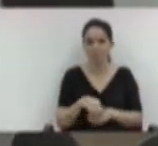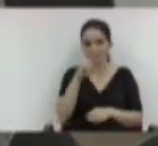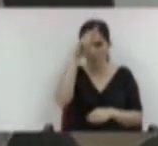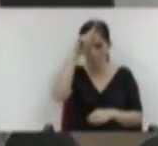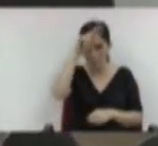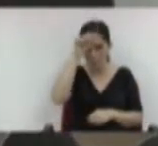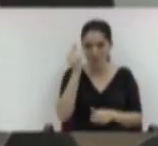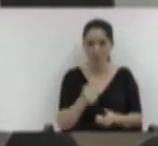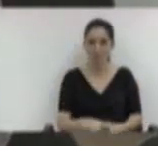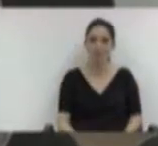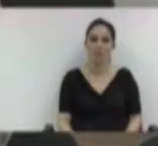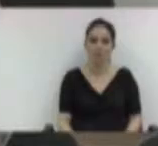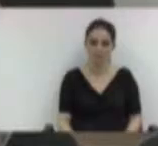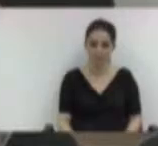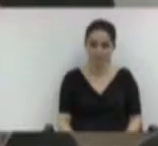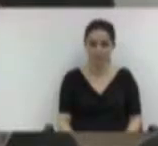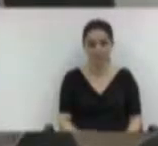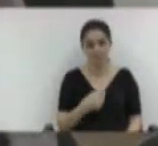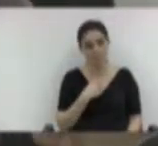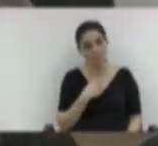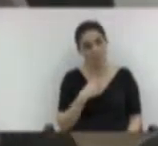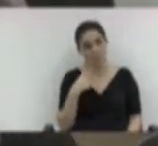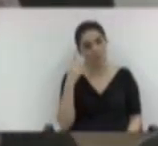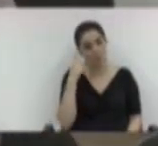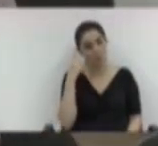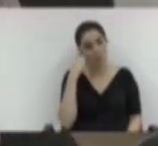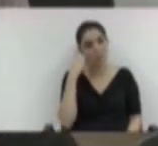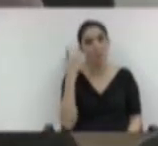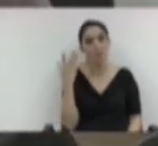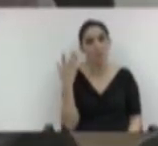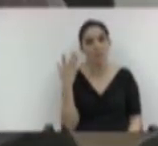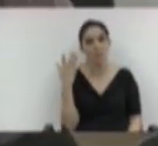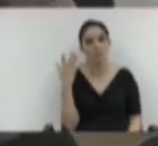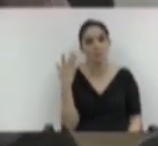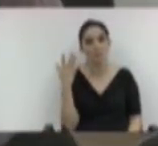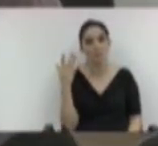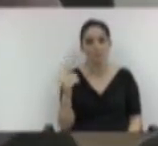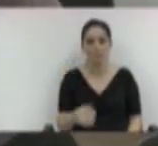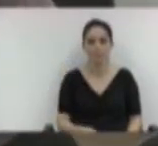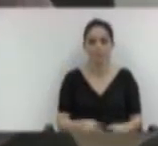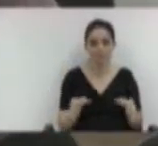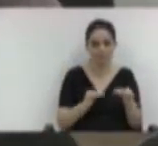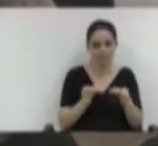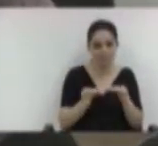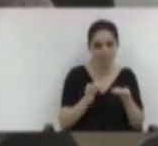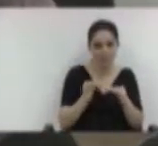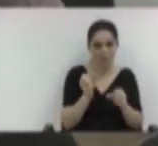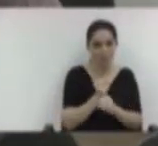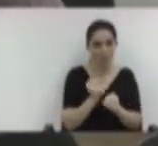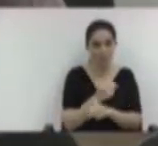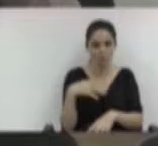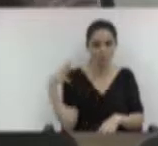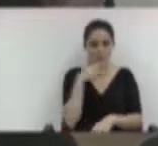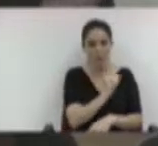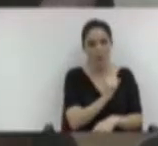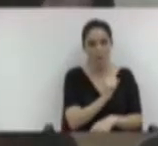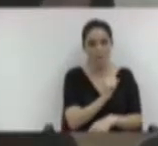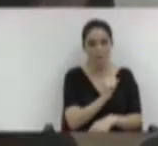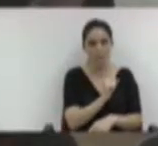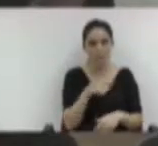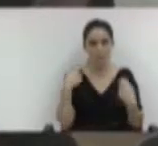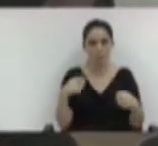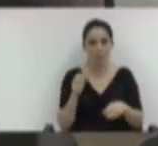ela ama o mofo. Espero que faça, termine esse piscinão e cuide com detetização ali nesse